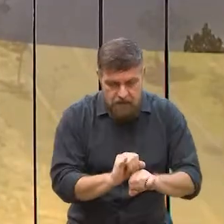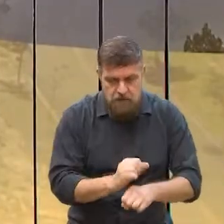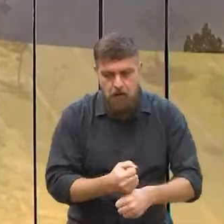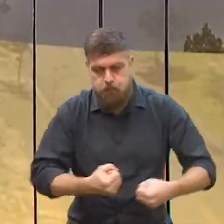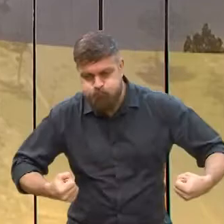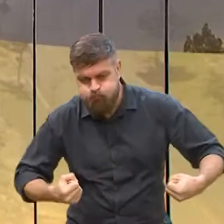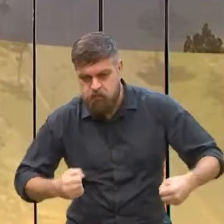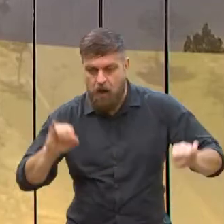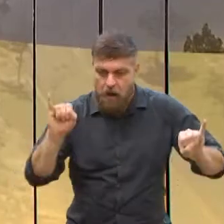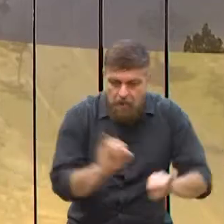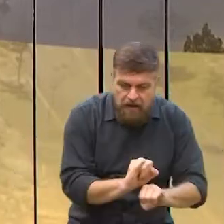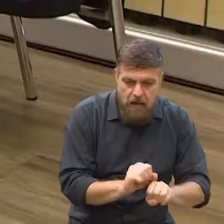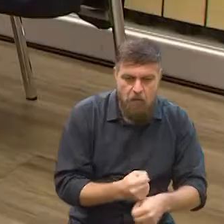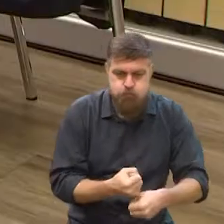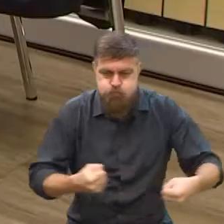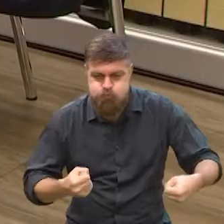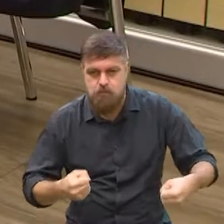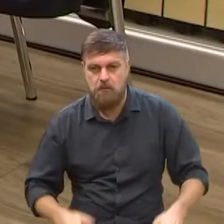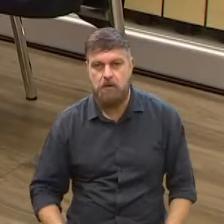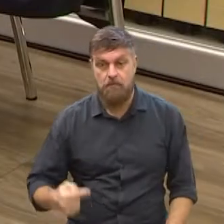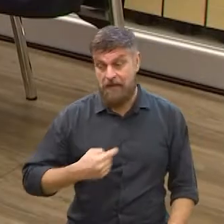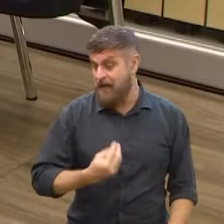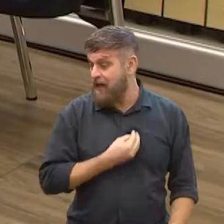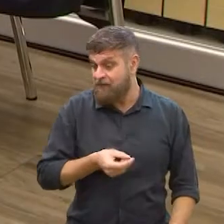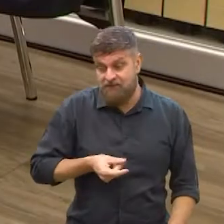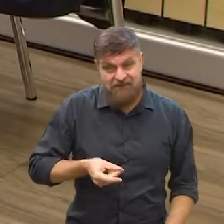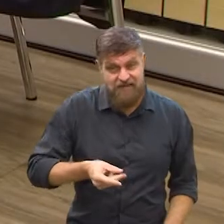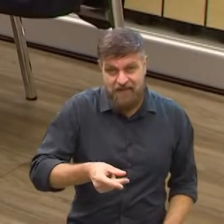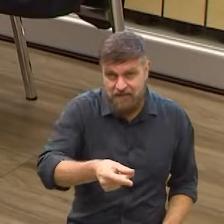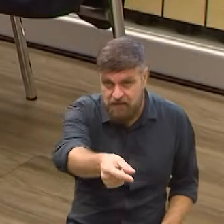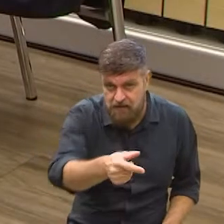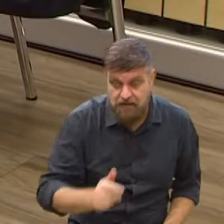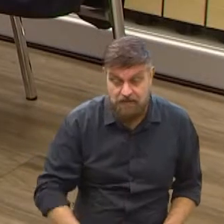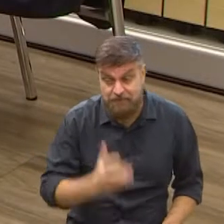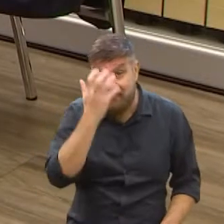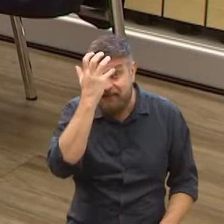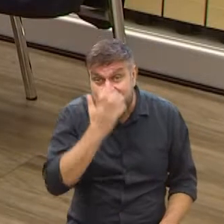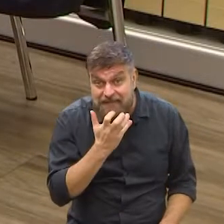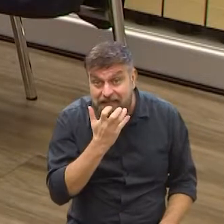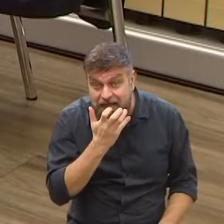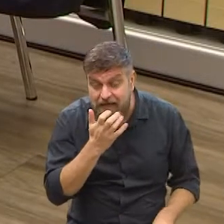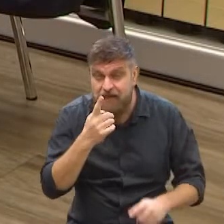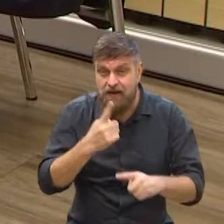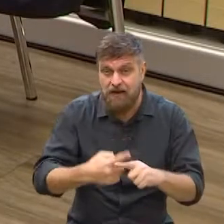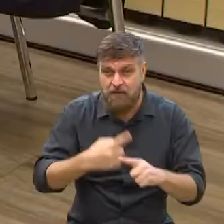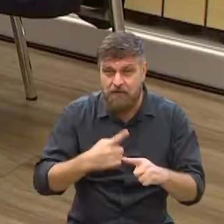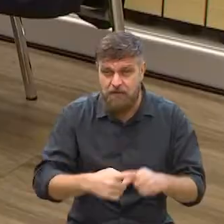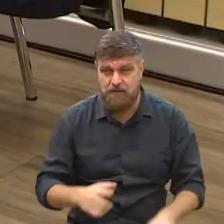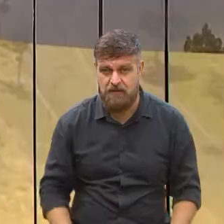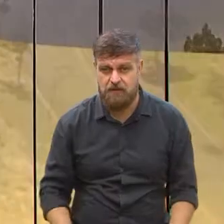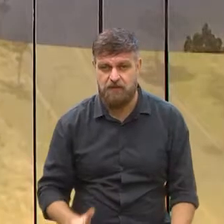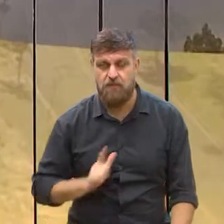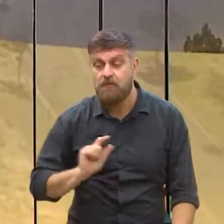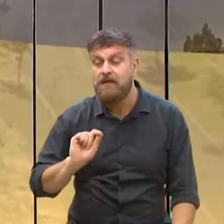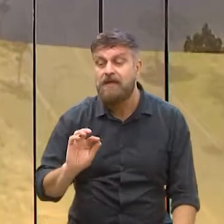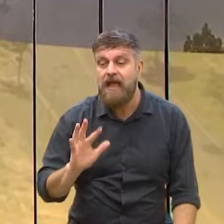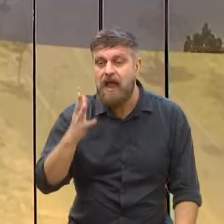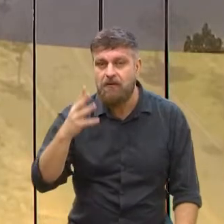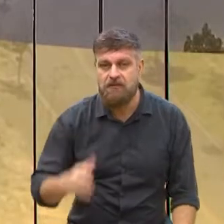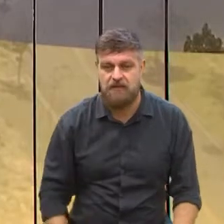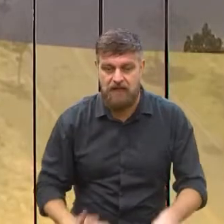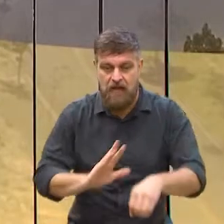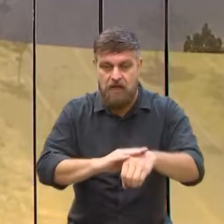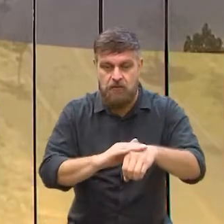maior. Então, essa obesidade, por ser crônica, ela é grave porque nessa cronicidade, algumas doenças